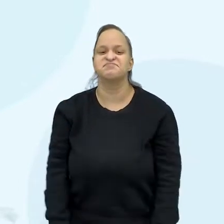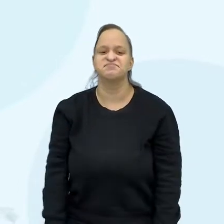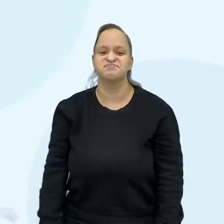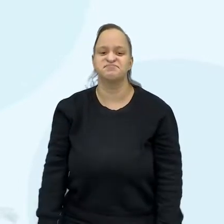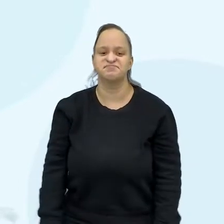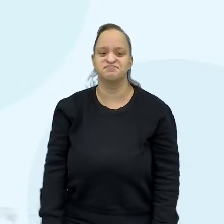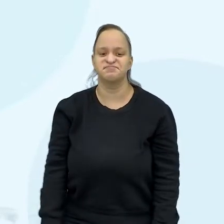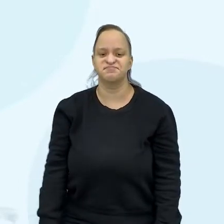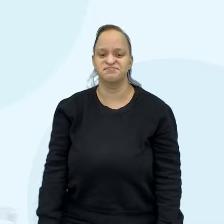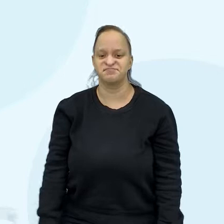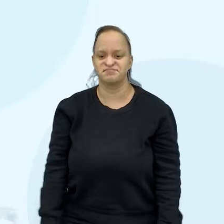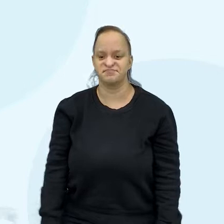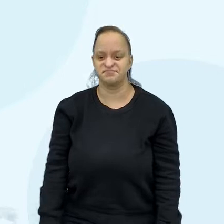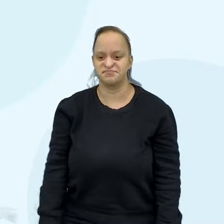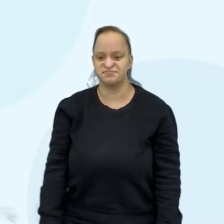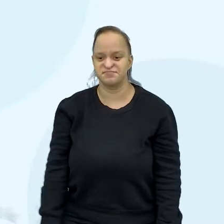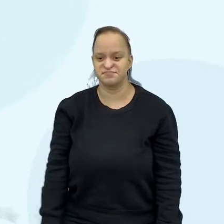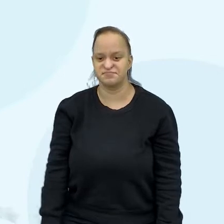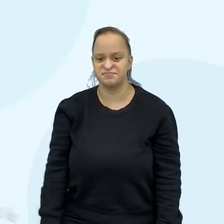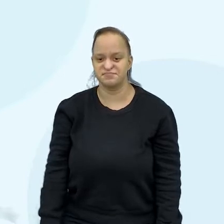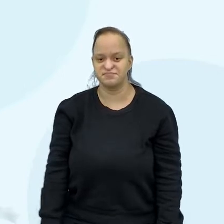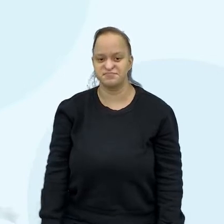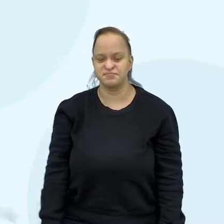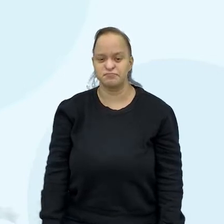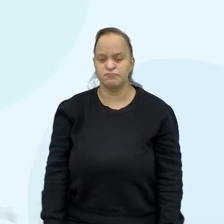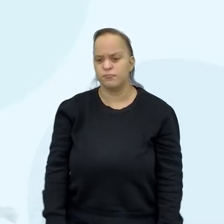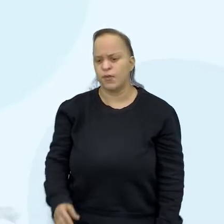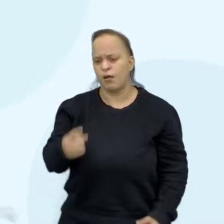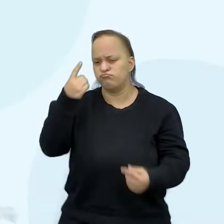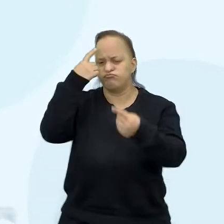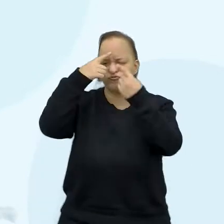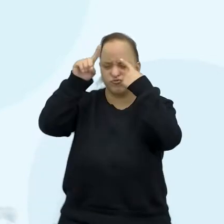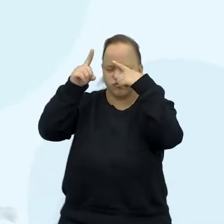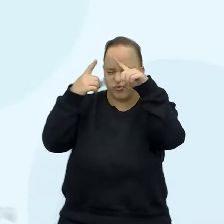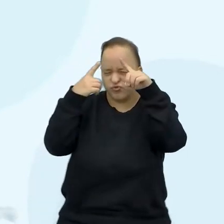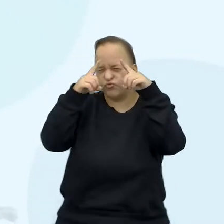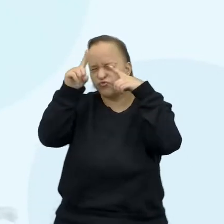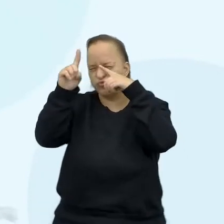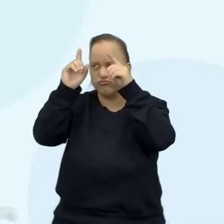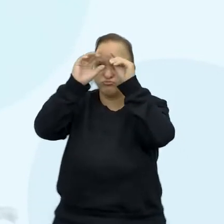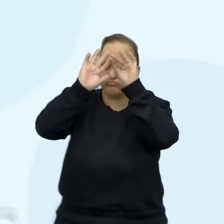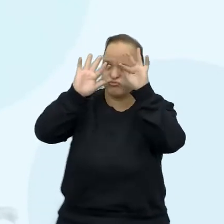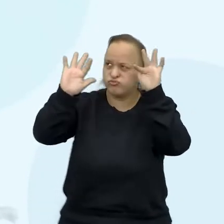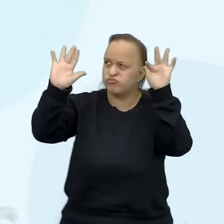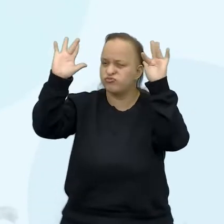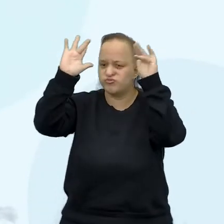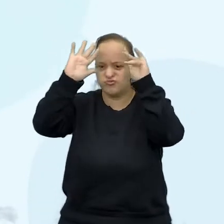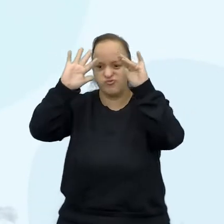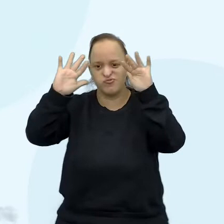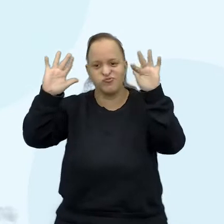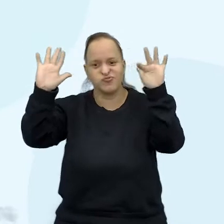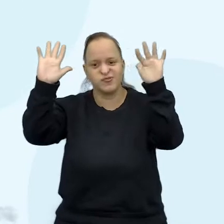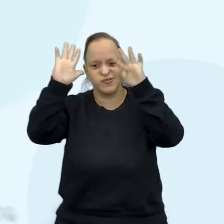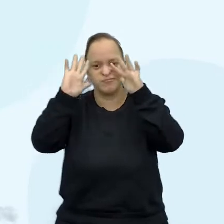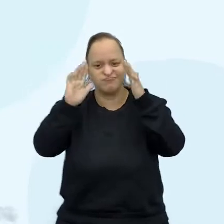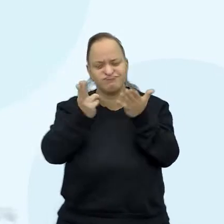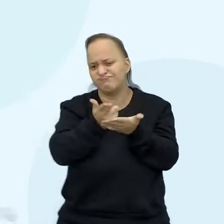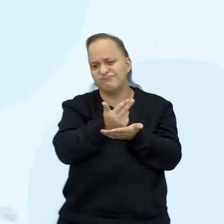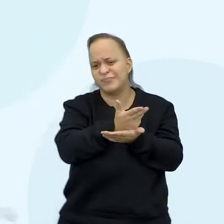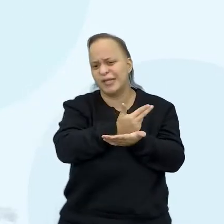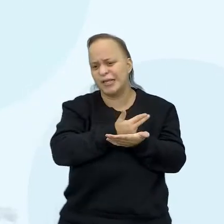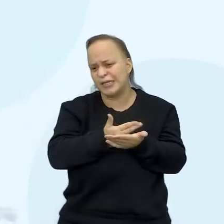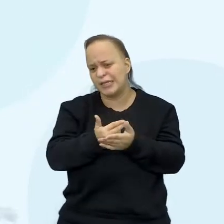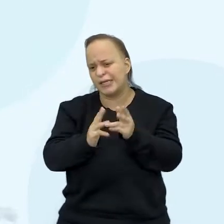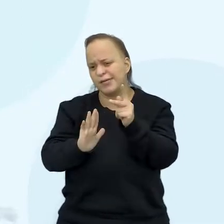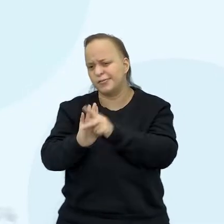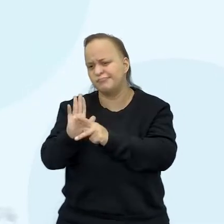Agora eu preciso ver, né, soltar a minha imaginação para começar a desenhar a casa, que é o meu projeto. O meu